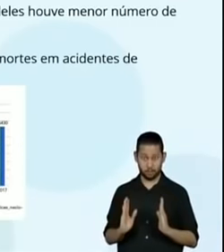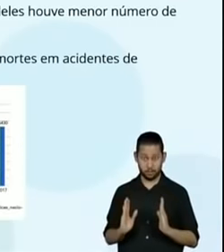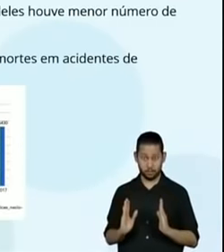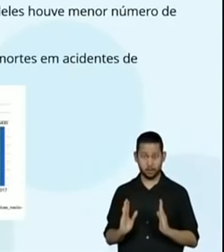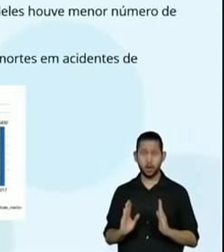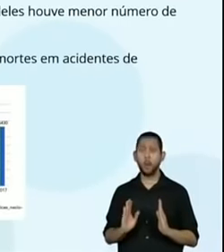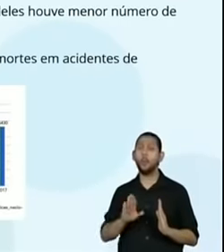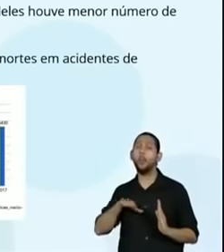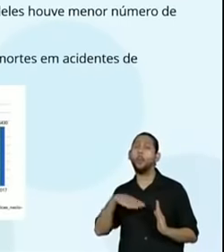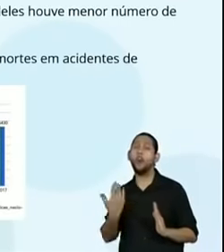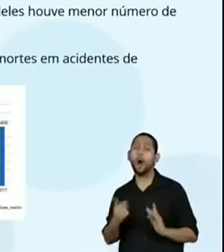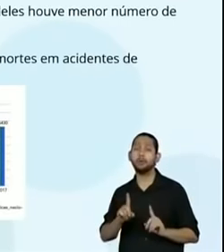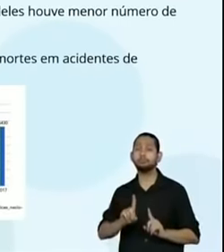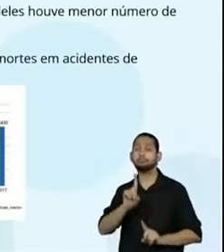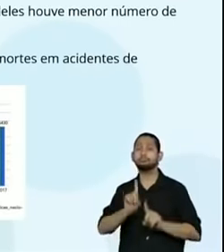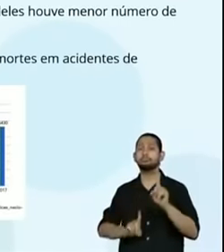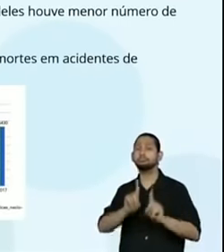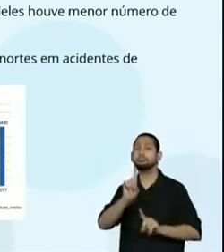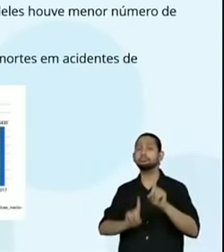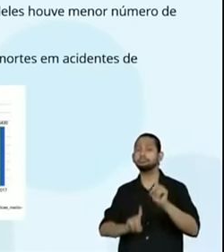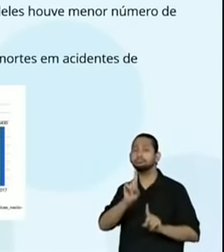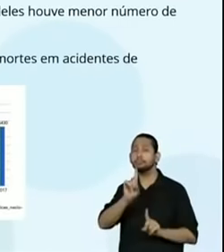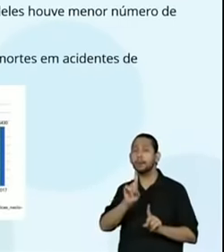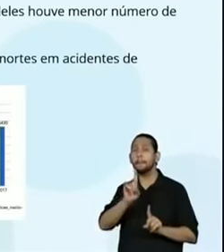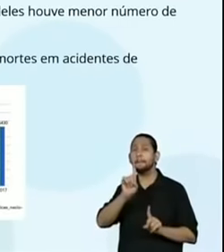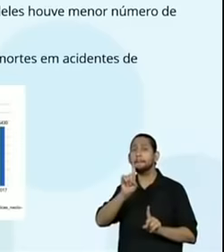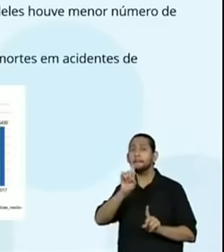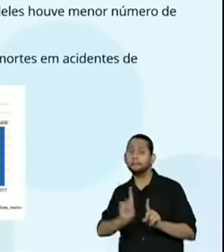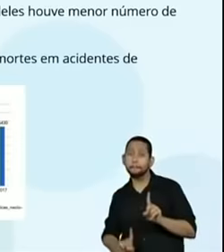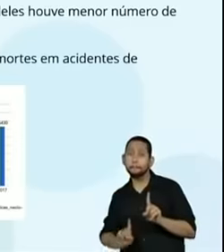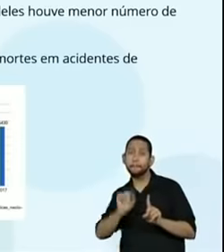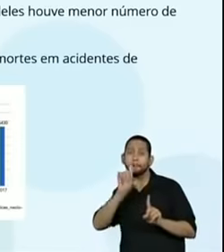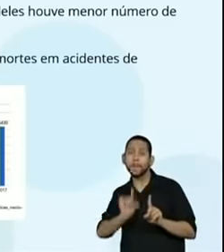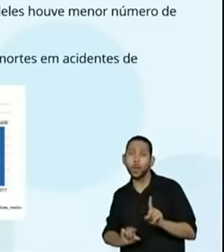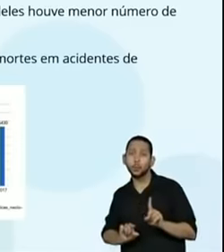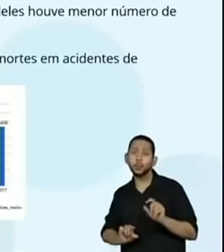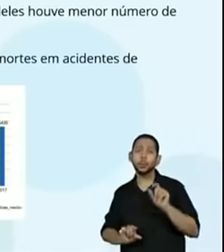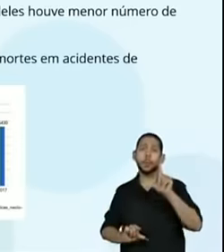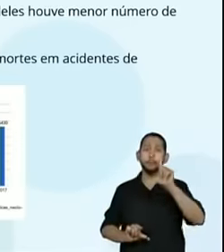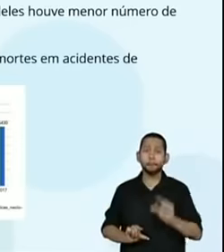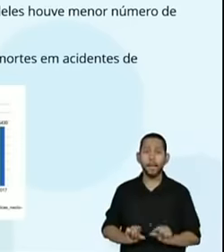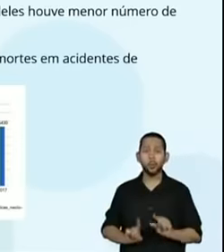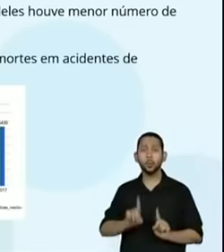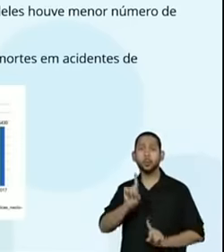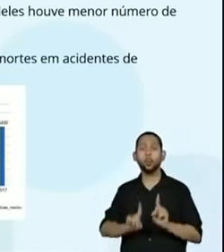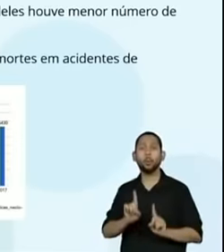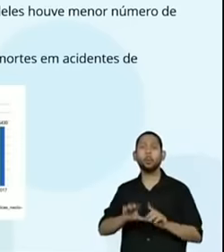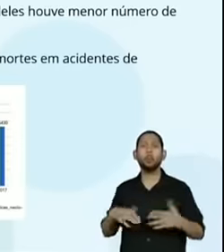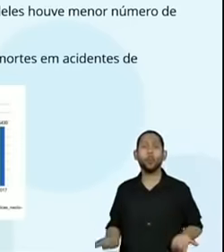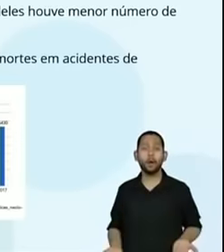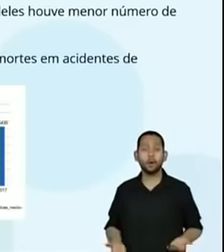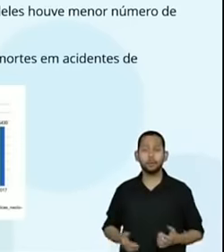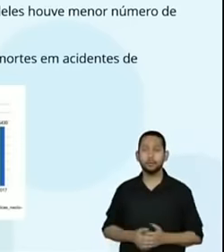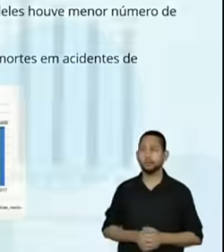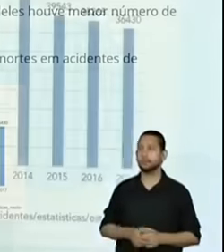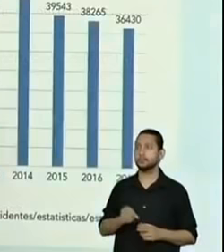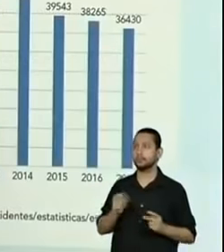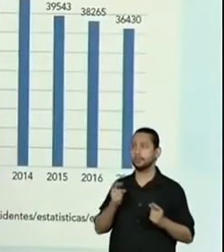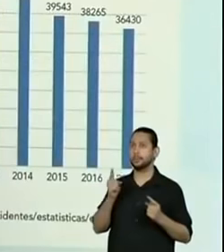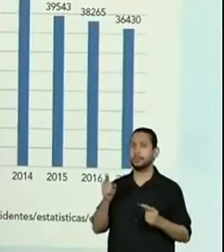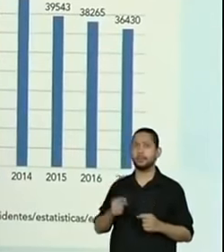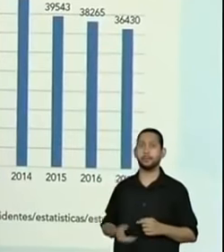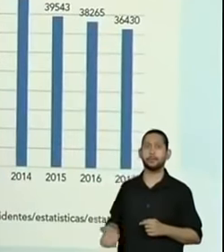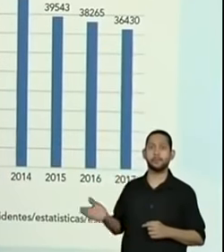houve menor número de mortes? Vamos primeiro responder essa primeira perguntinha? Mais um desafio